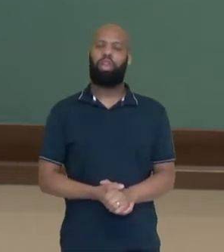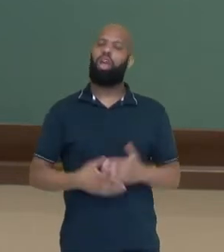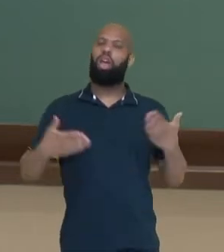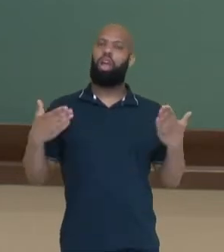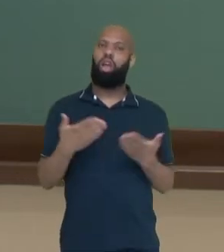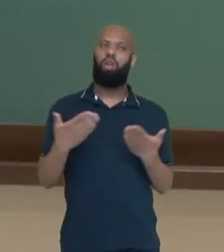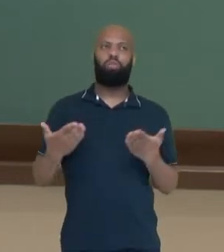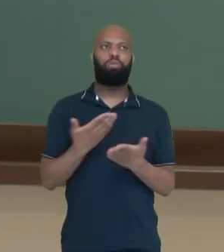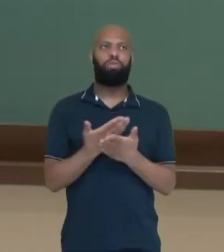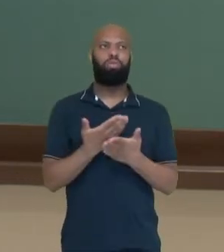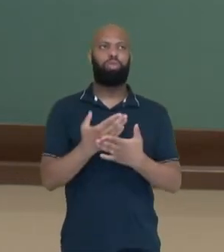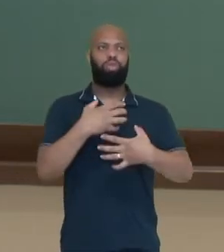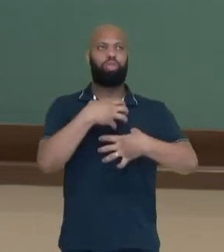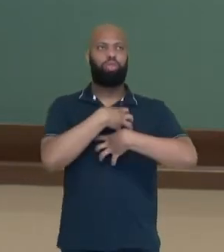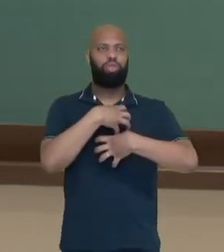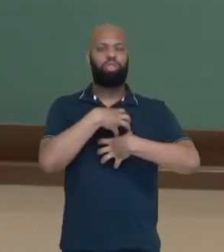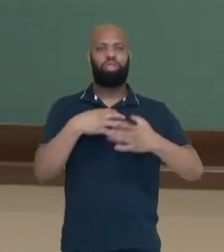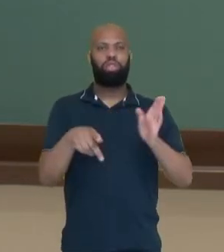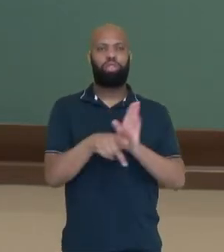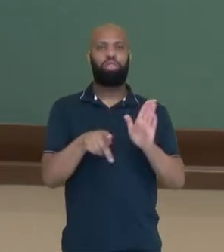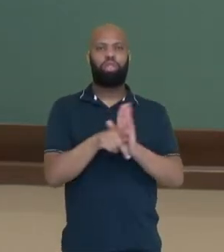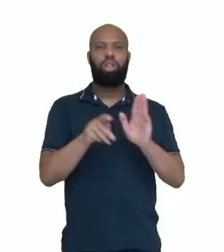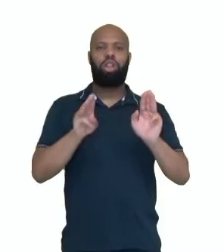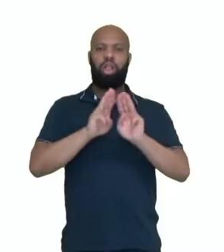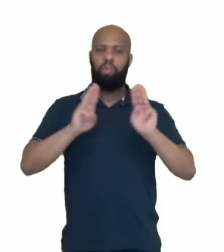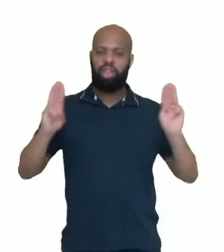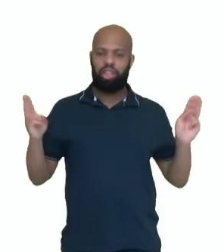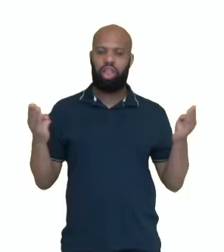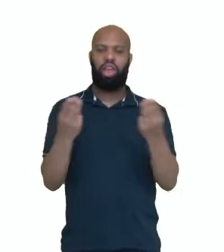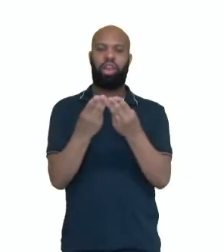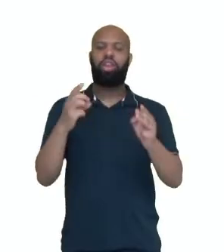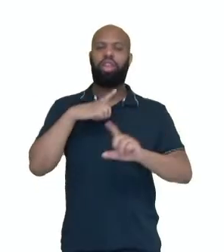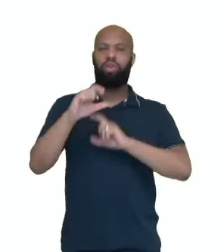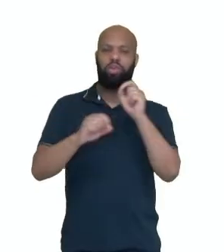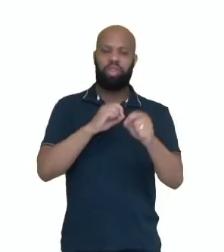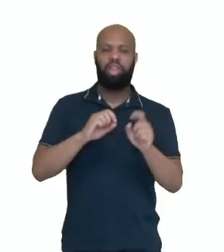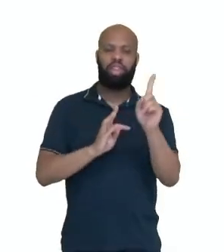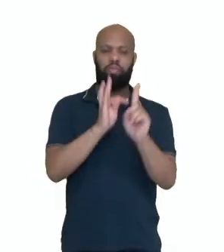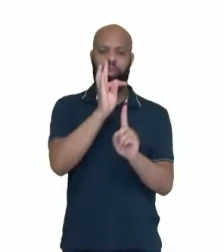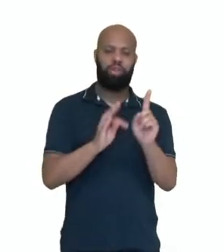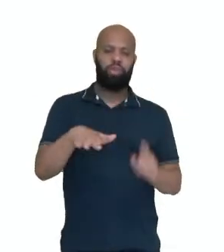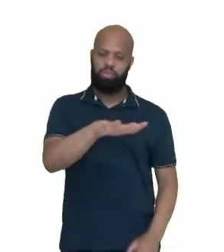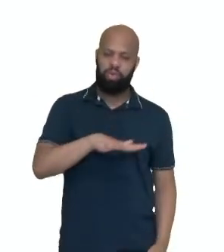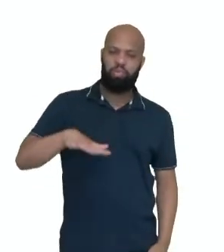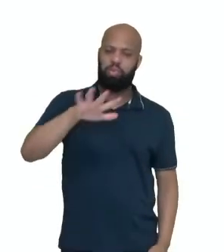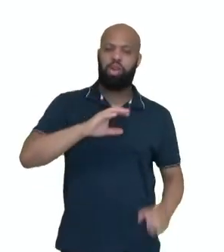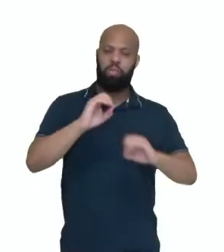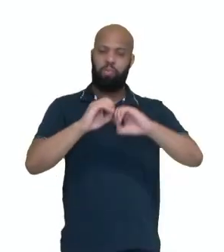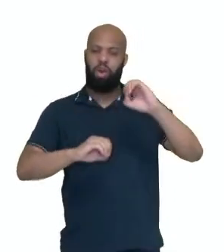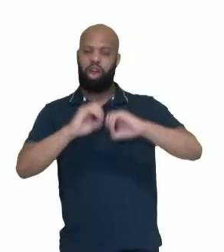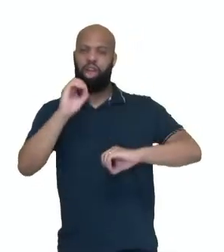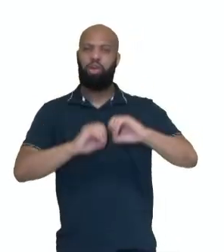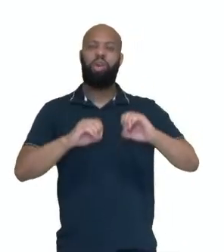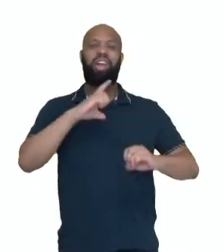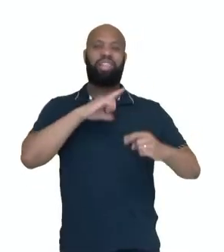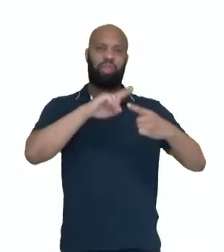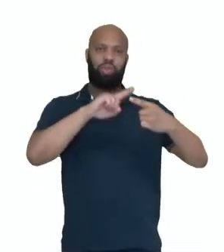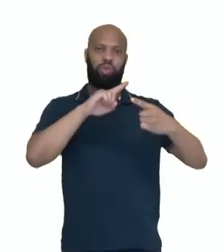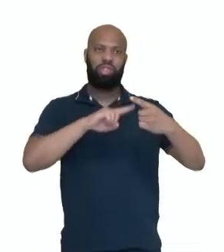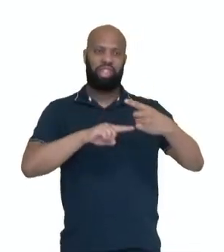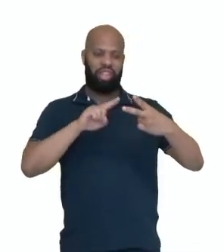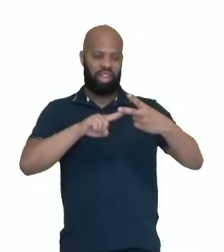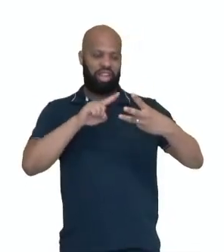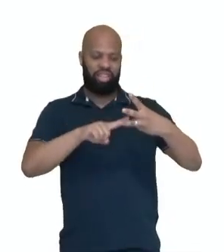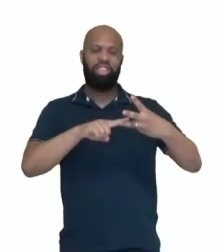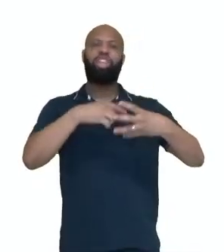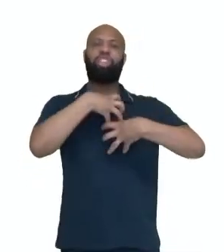Falando sobre os estados de agregação da matéria, a temperatura ambiente, os compostos moleculares são encontrados nos 3 estados de agregação